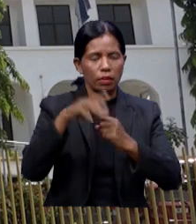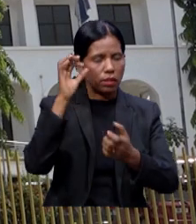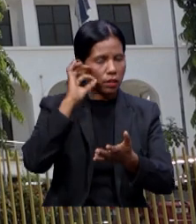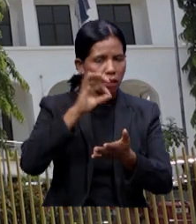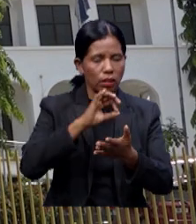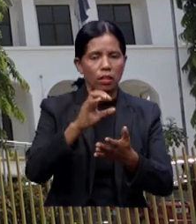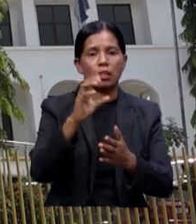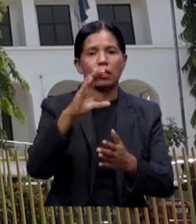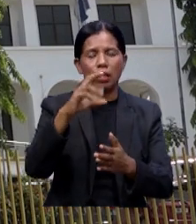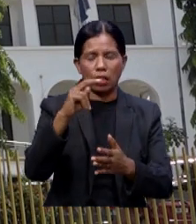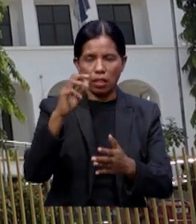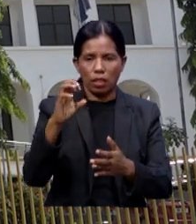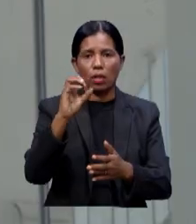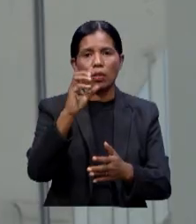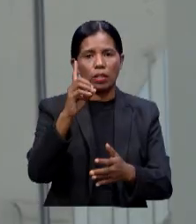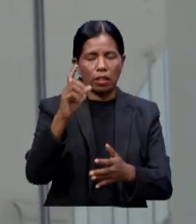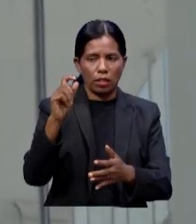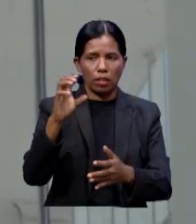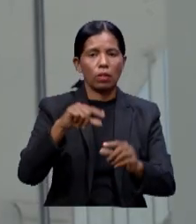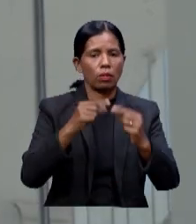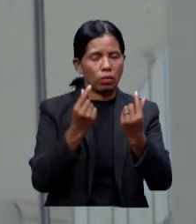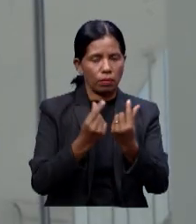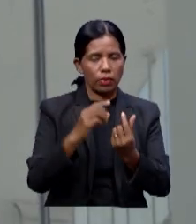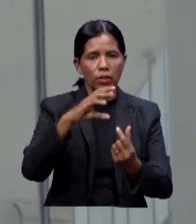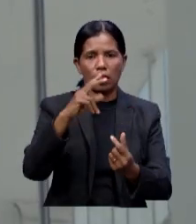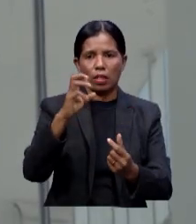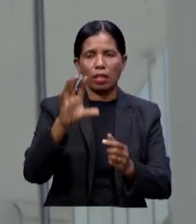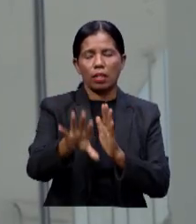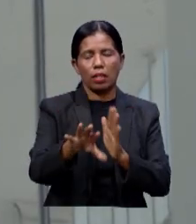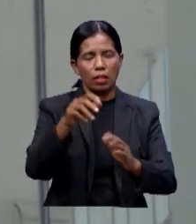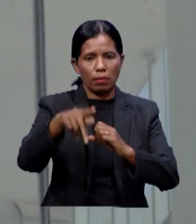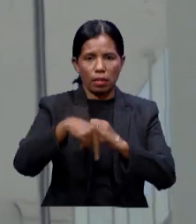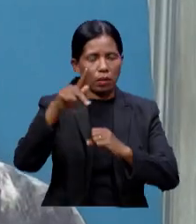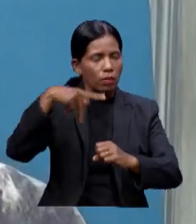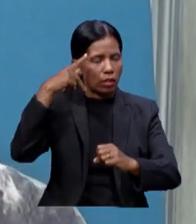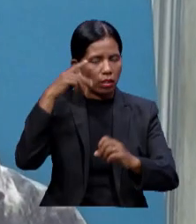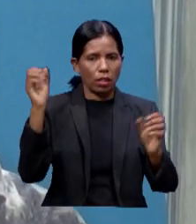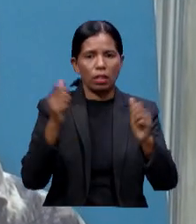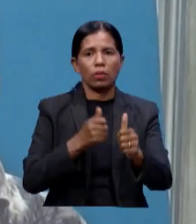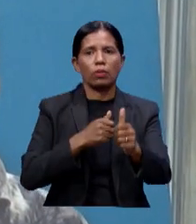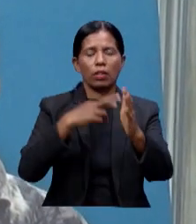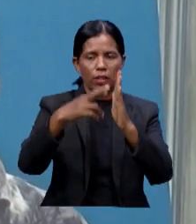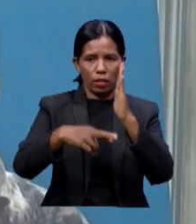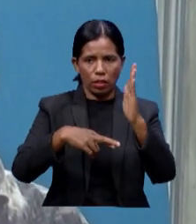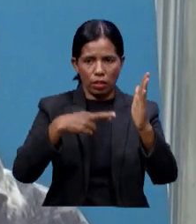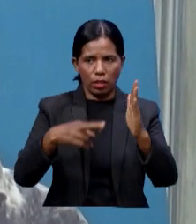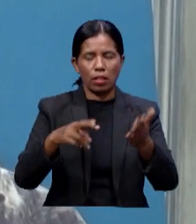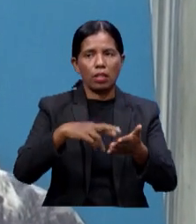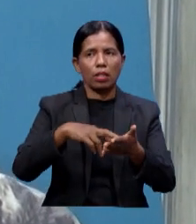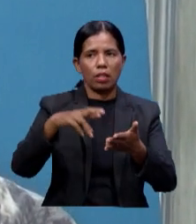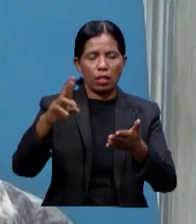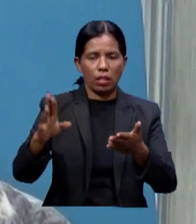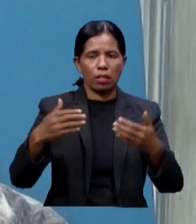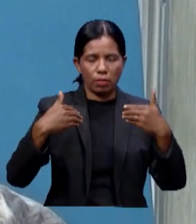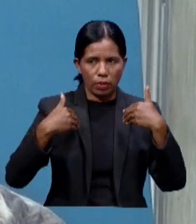Odete Maria Belo Hateten, banhira equipa CNE, deteta partido político sira, nebelatuir procedimento, no contra regras nebe